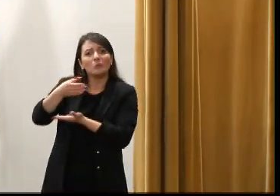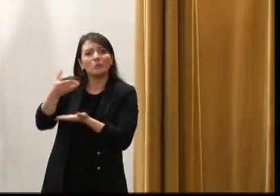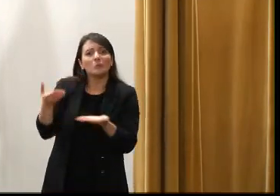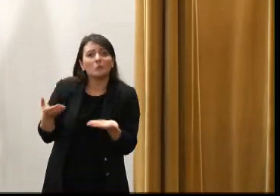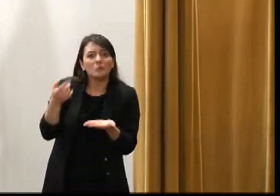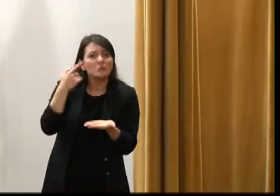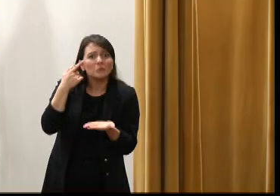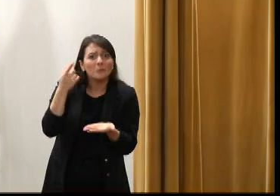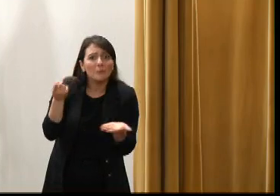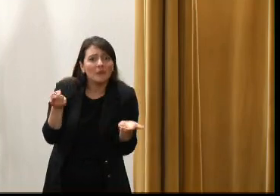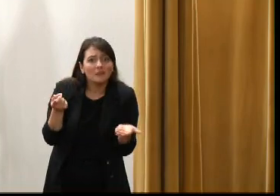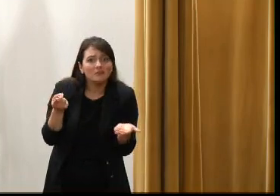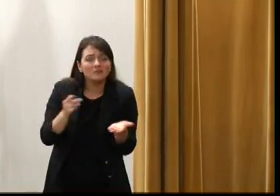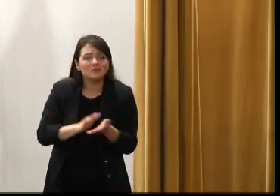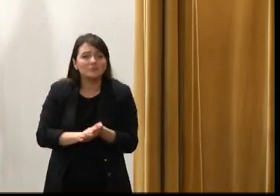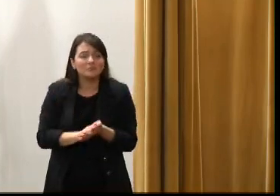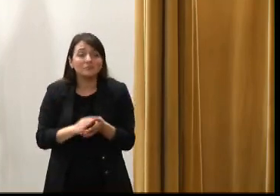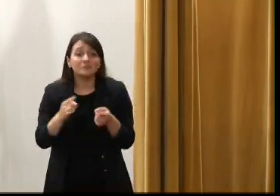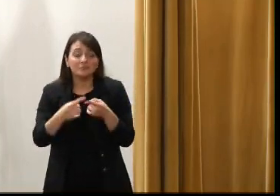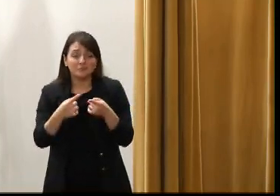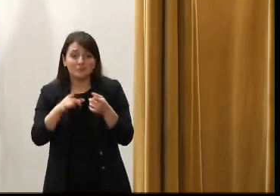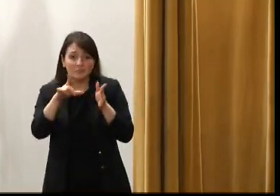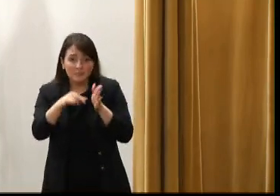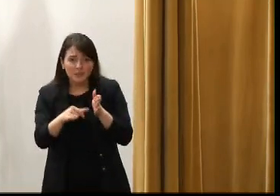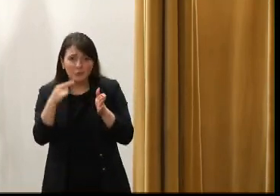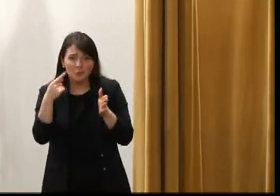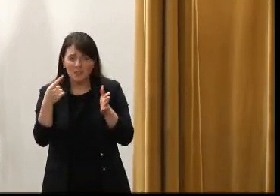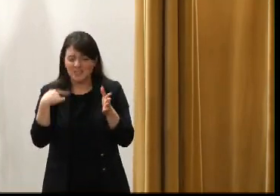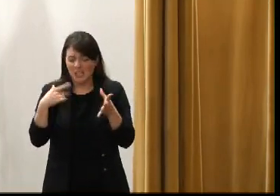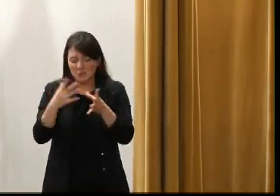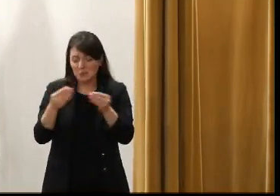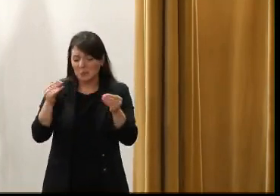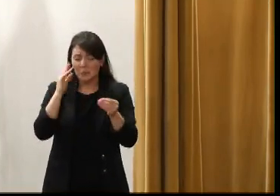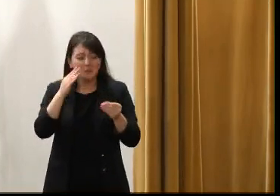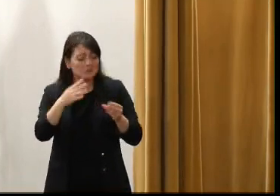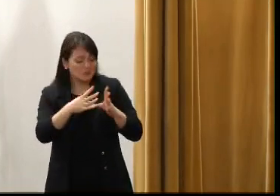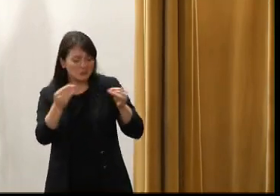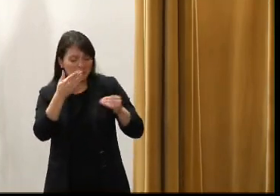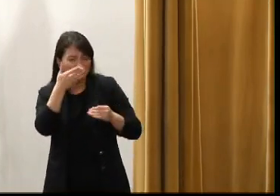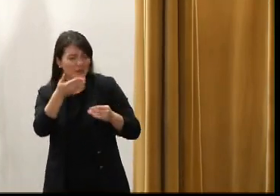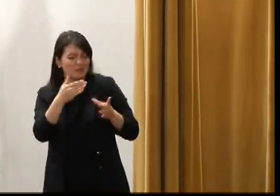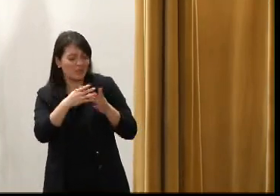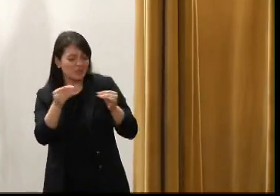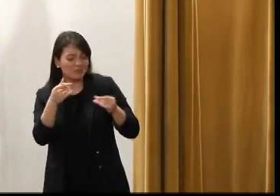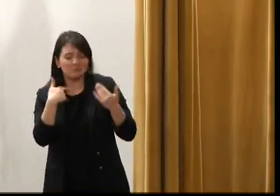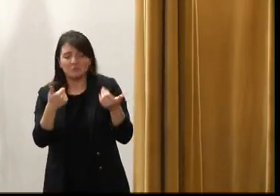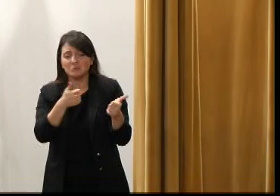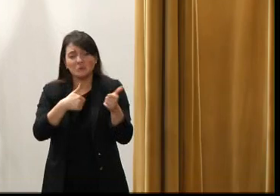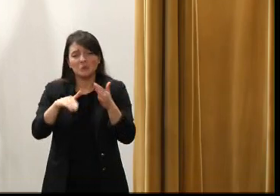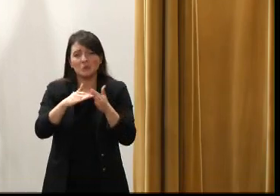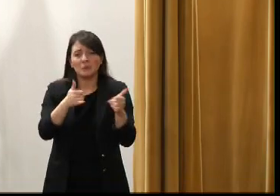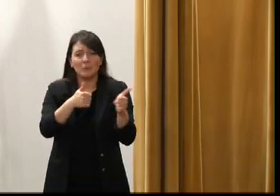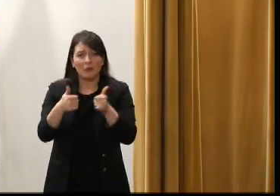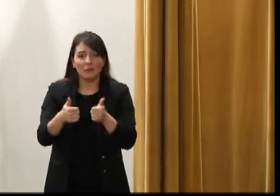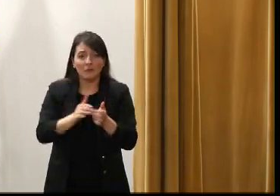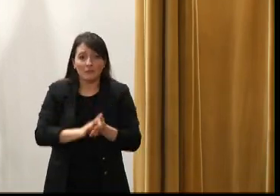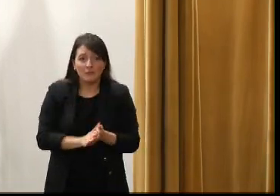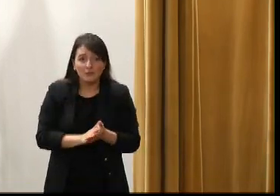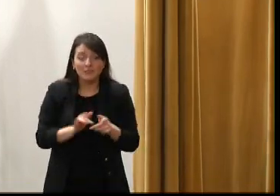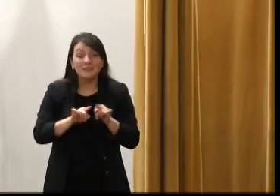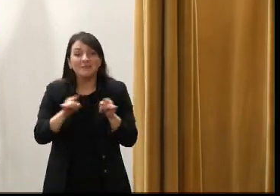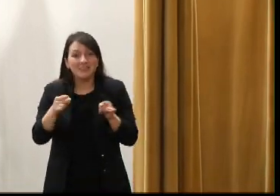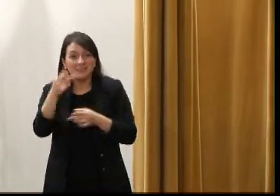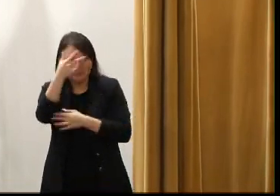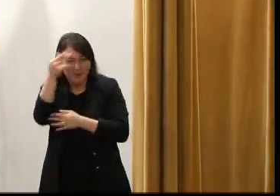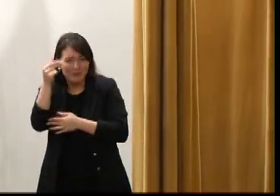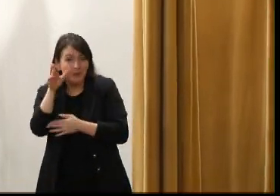pensa sobre isso. Desde que desapareça da sua vista, está muito bem. E a minha demanda com o prefeito, para quem ficou curioso,